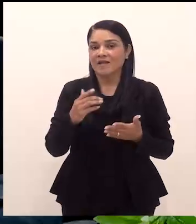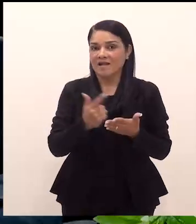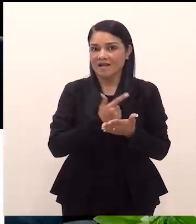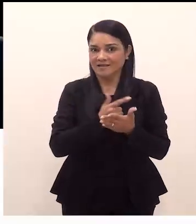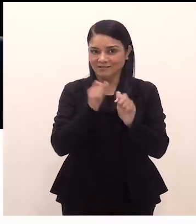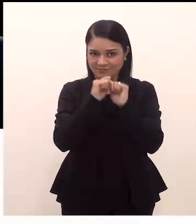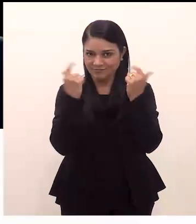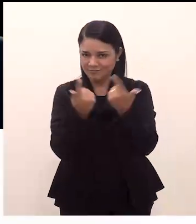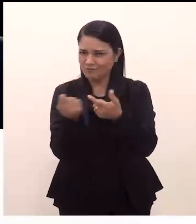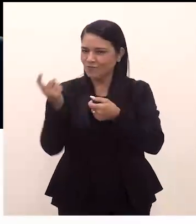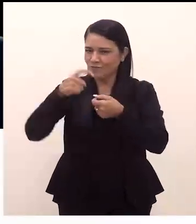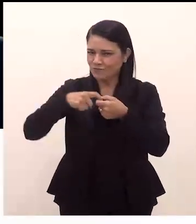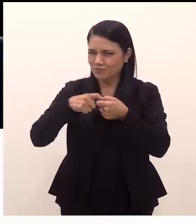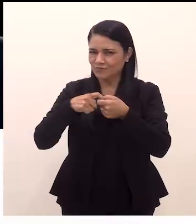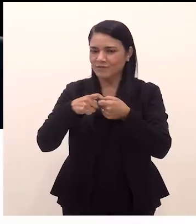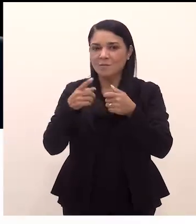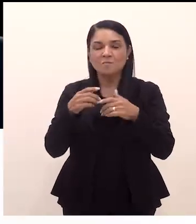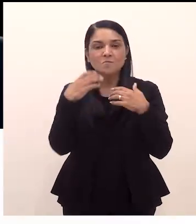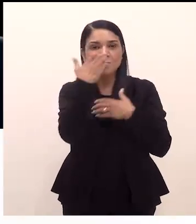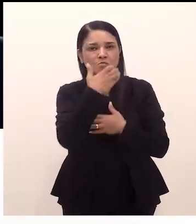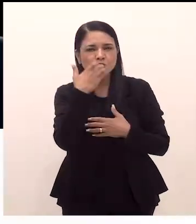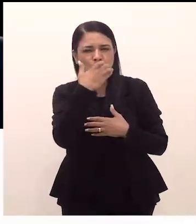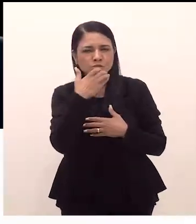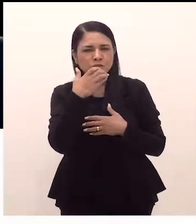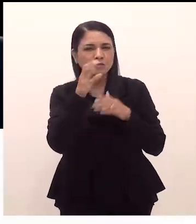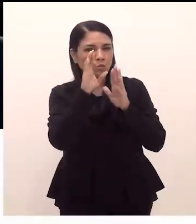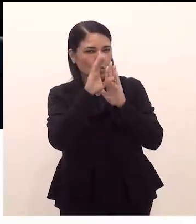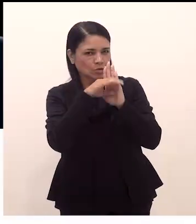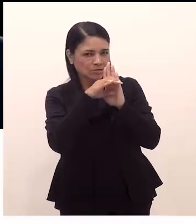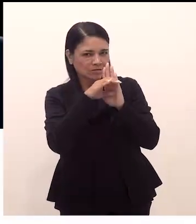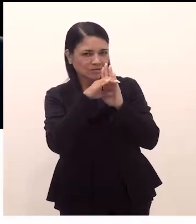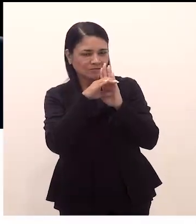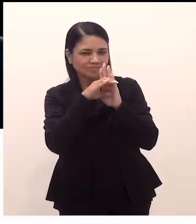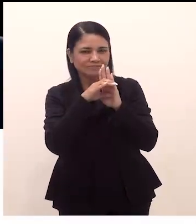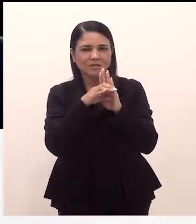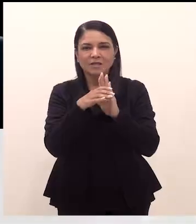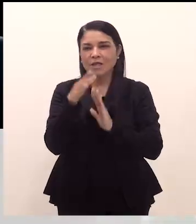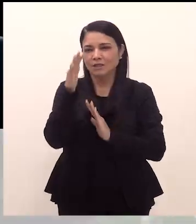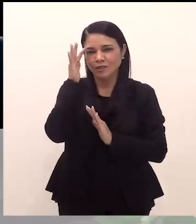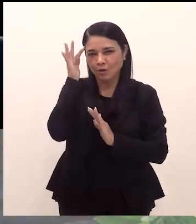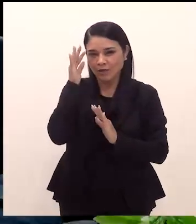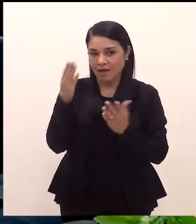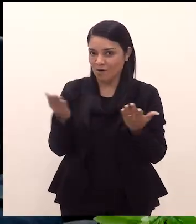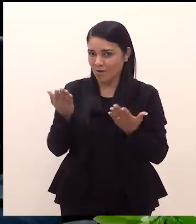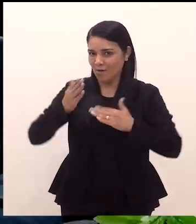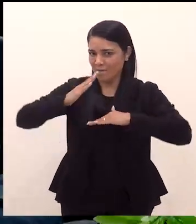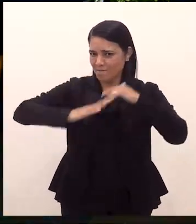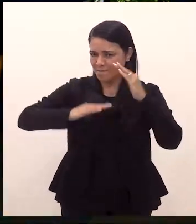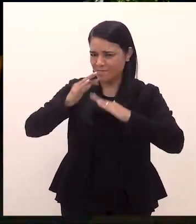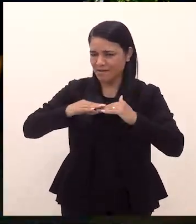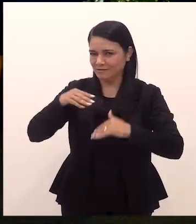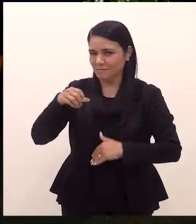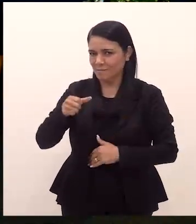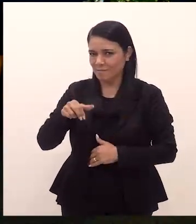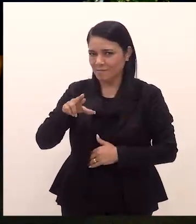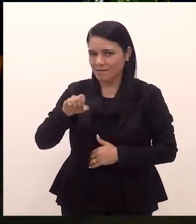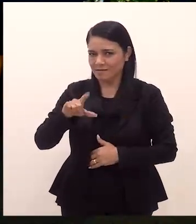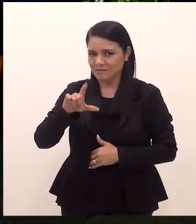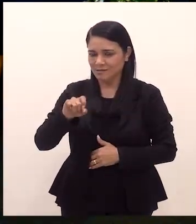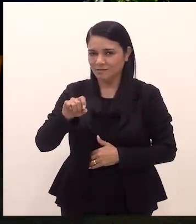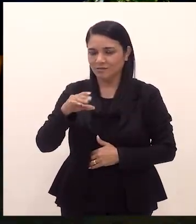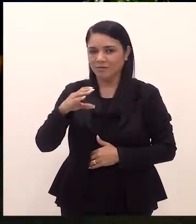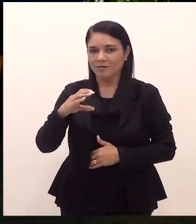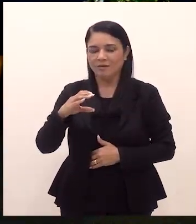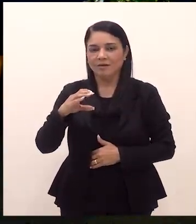Alerj Revista de volta e a gente estava falando de música no conceito, um pouco na teoria, agora a gente vai falar na prática com ele, Marcelo